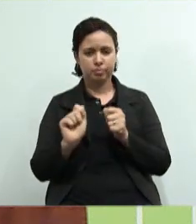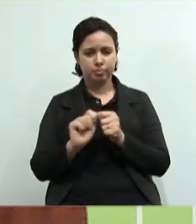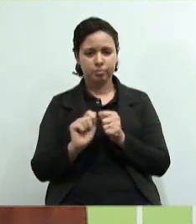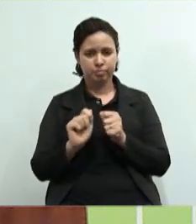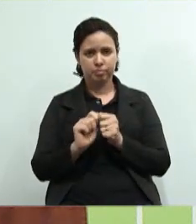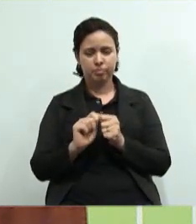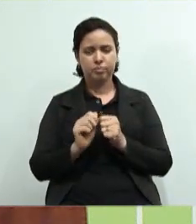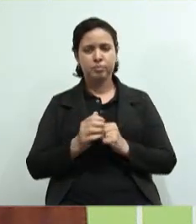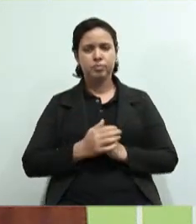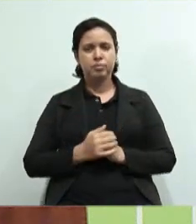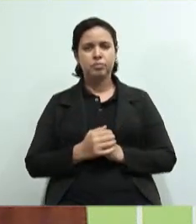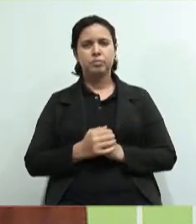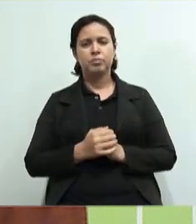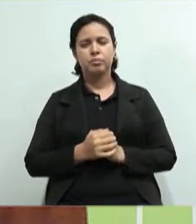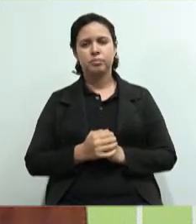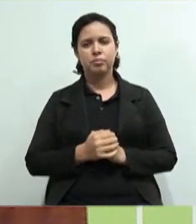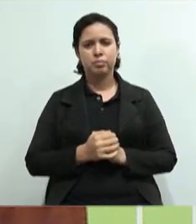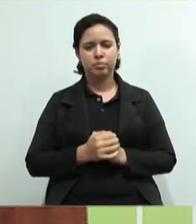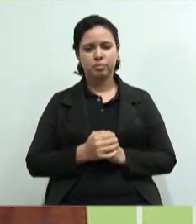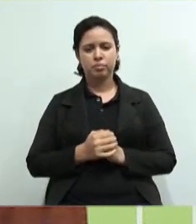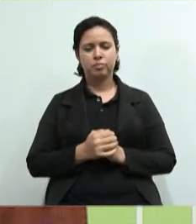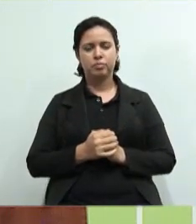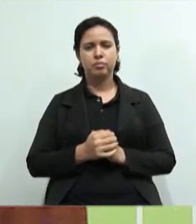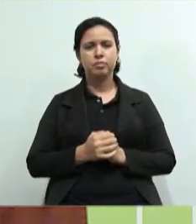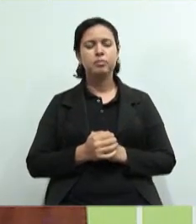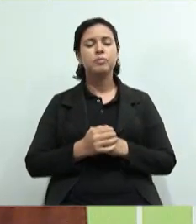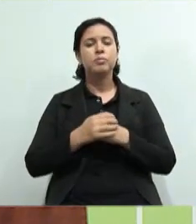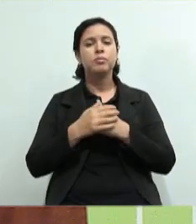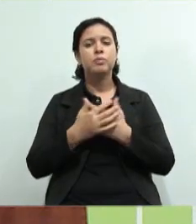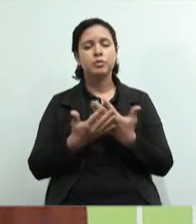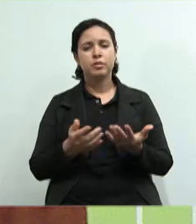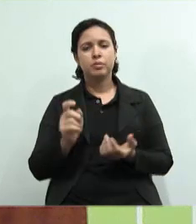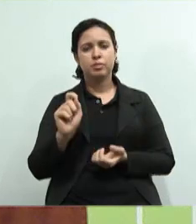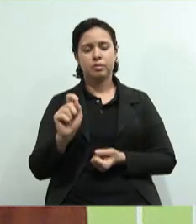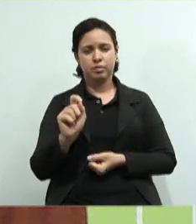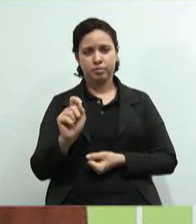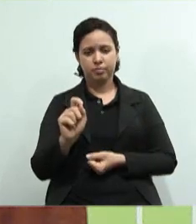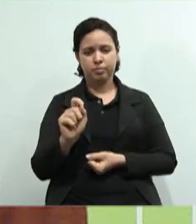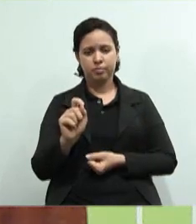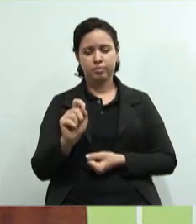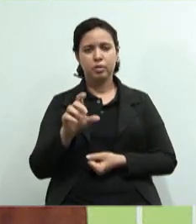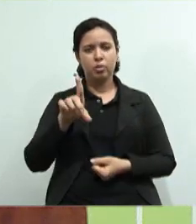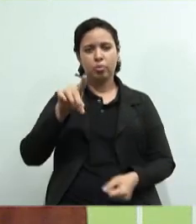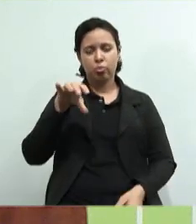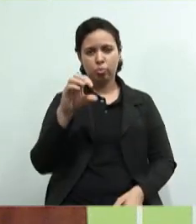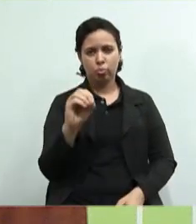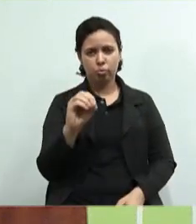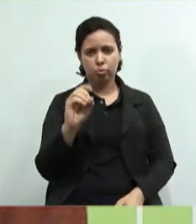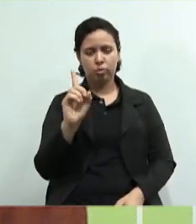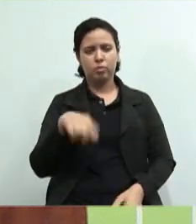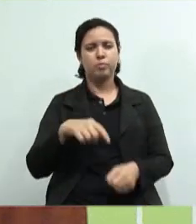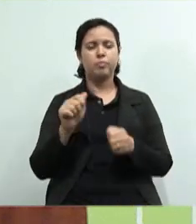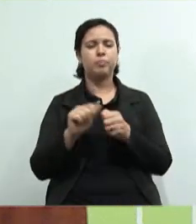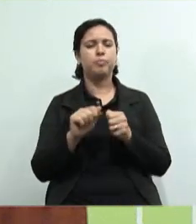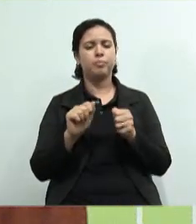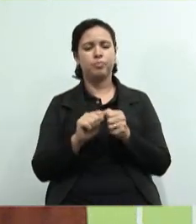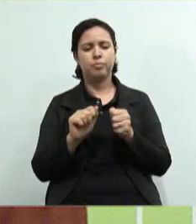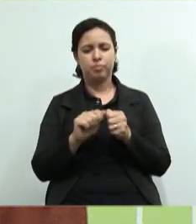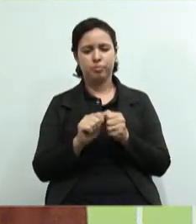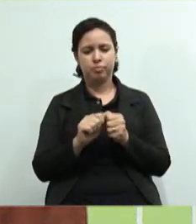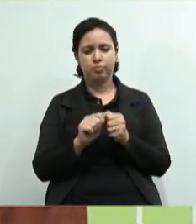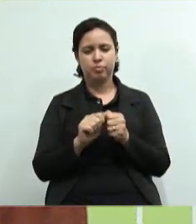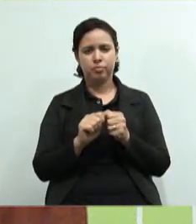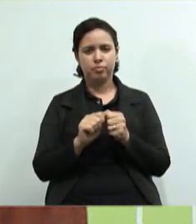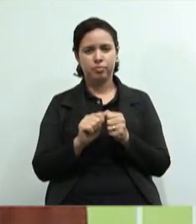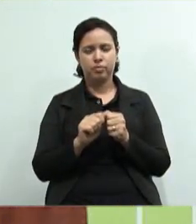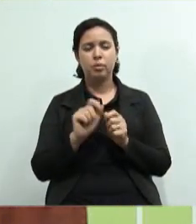caso. E o act é justamente isso, Aliás, do é fazer, Do fazer.